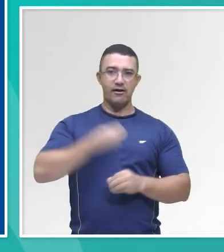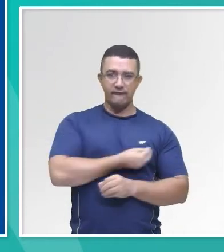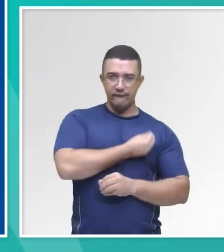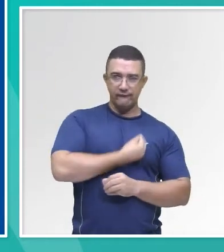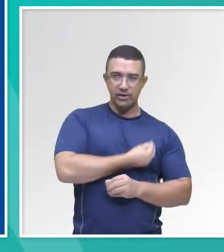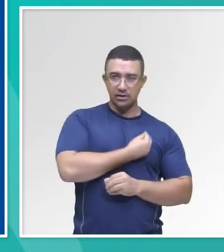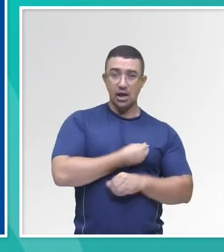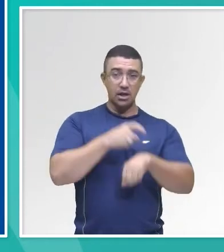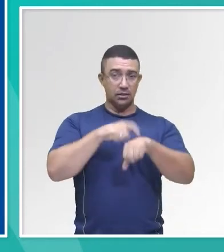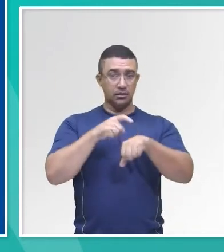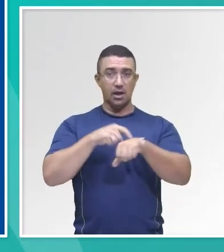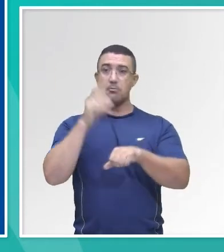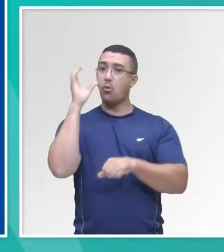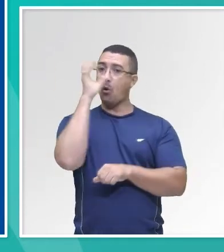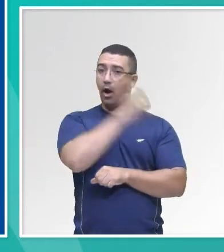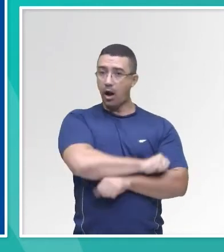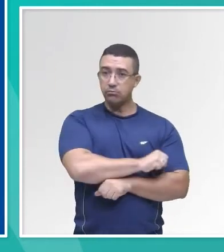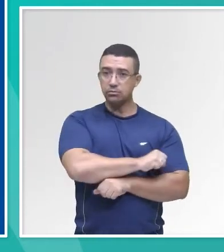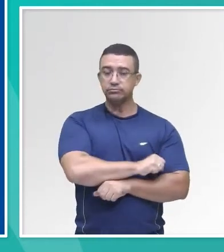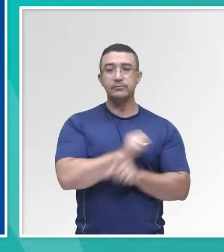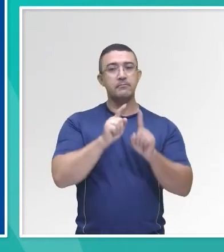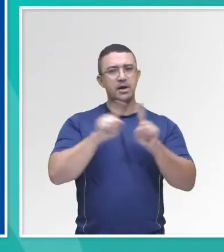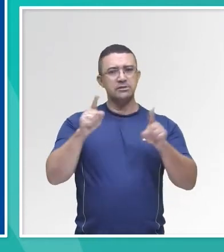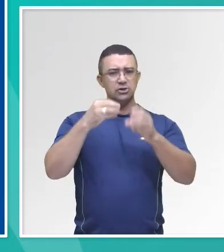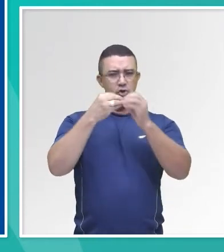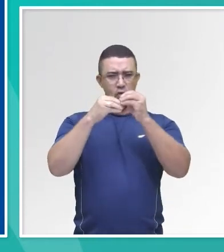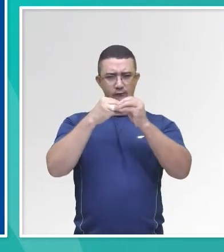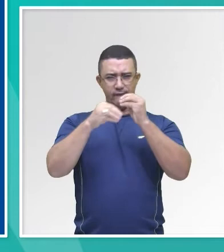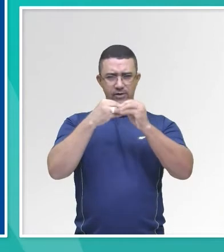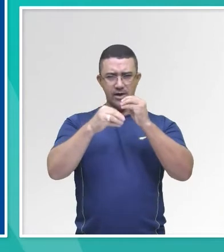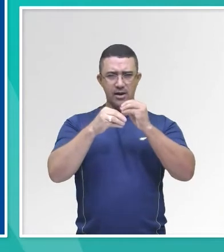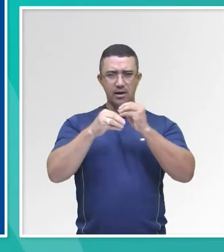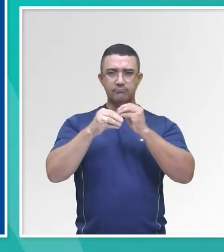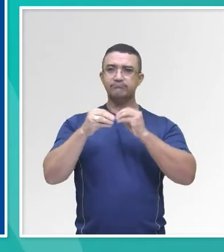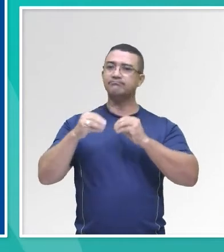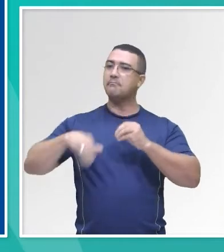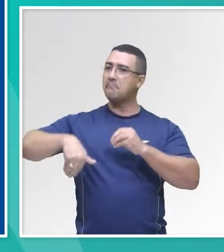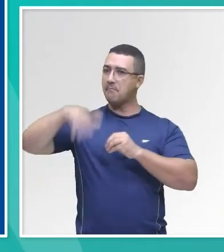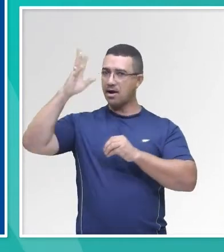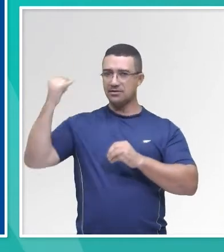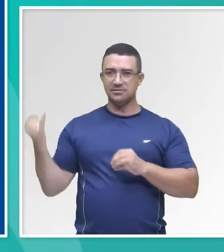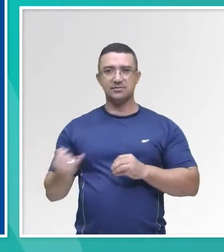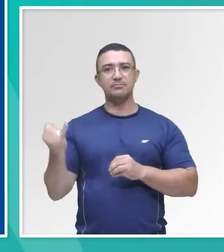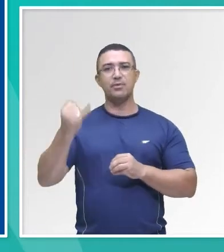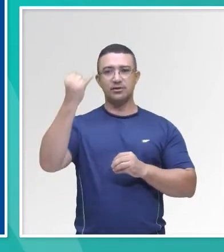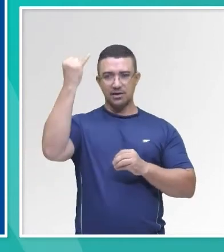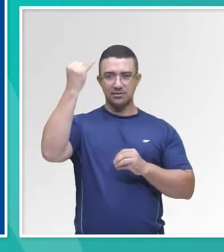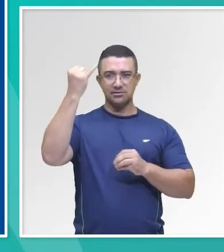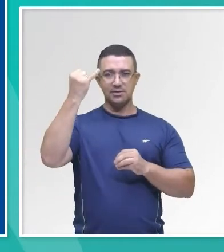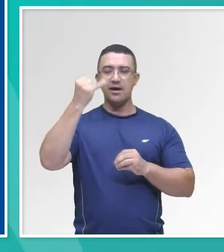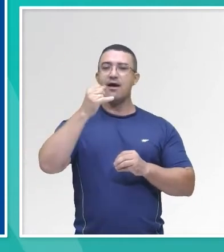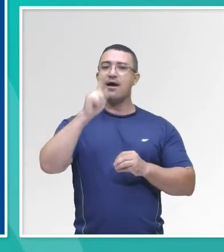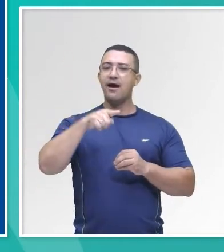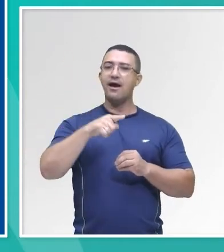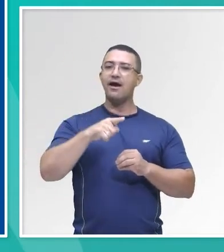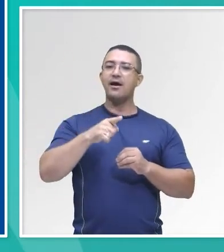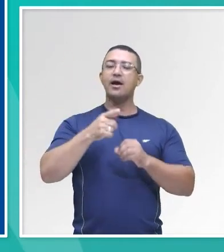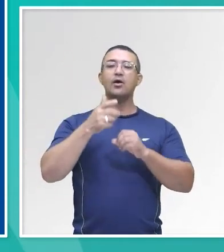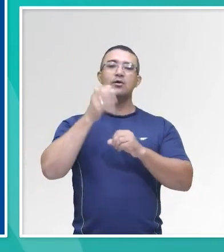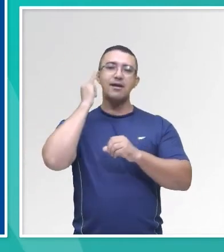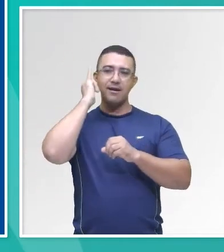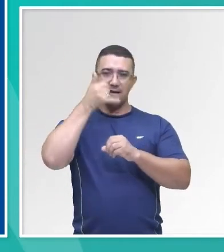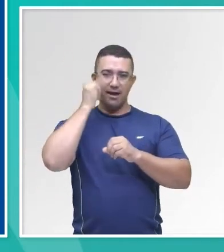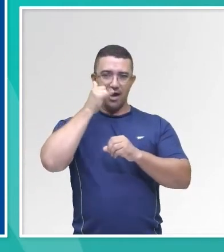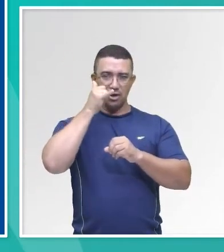mais rápida, o que é mais importante na novela, o narrador assume uma maior importância como contador de um